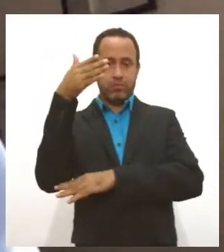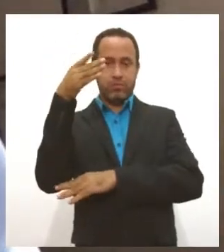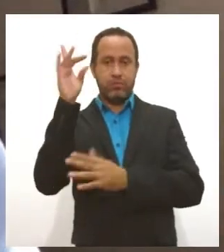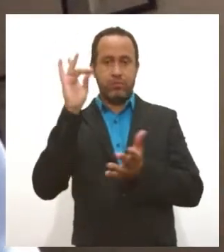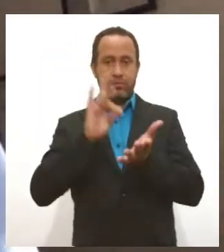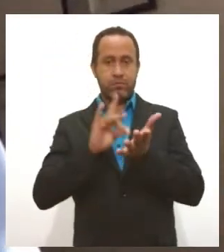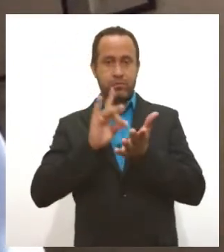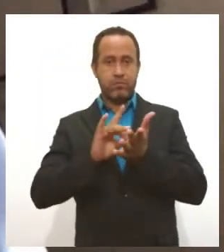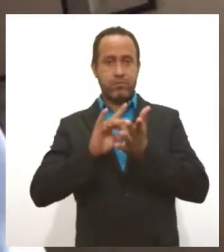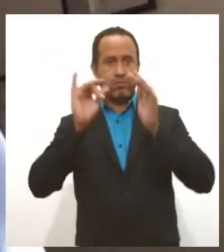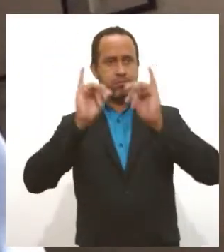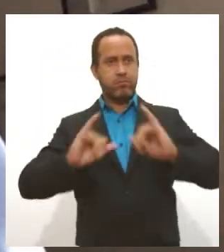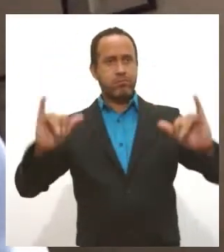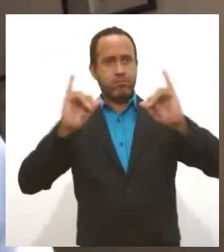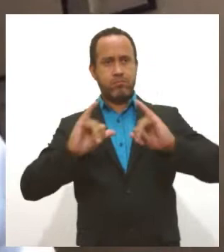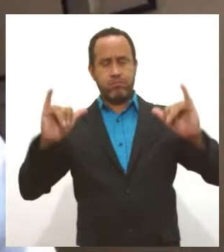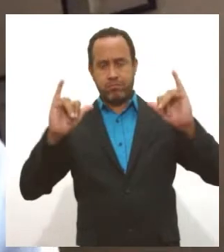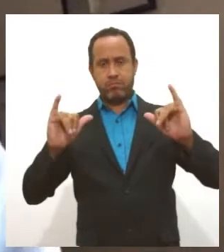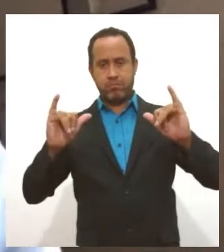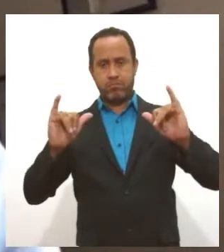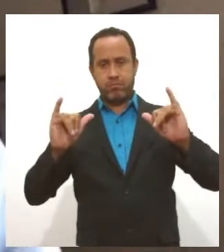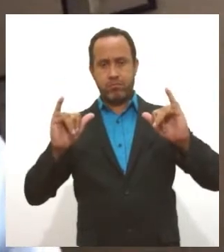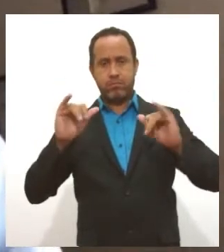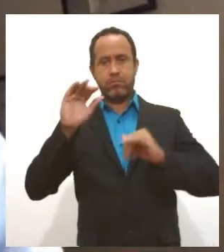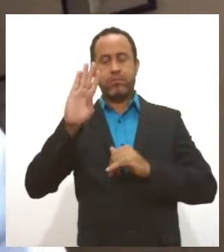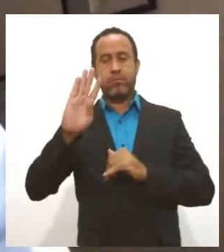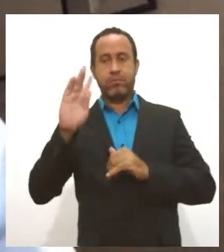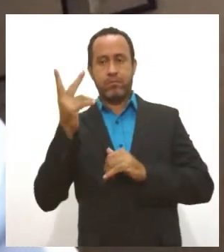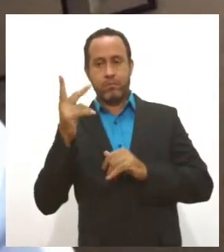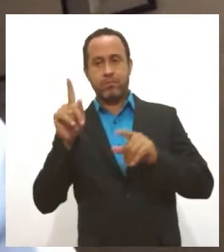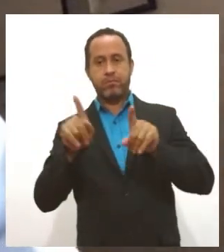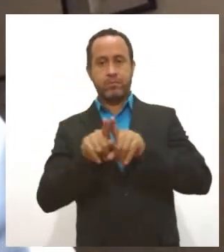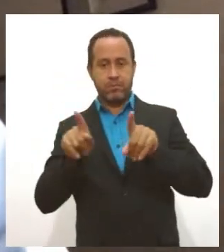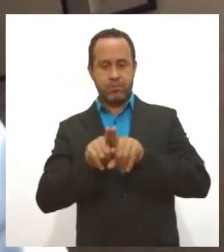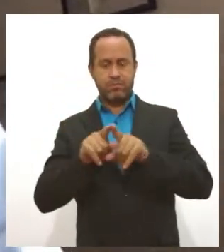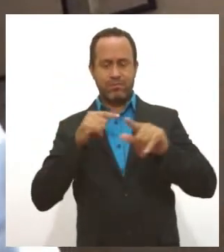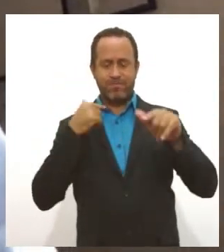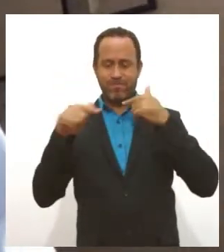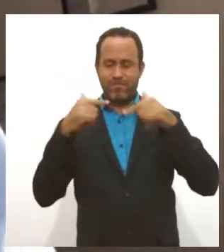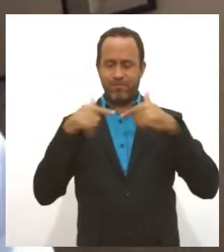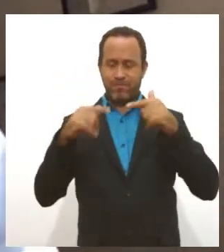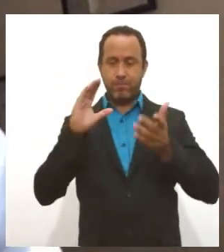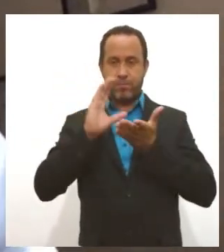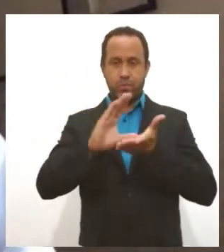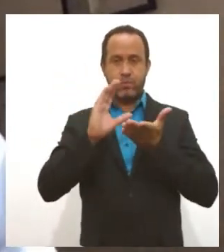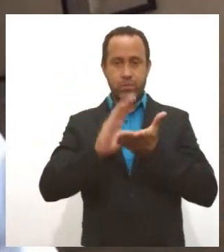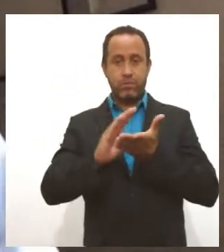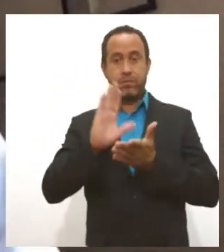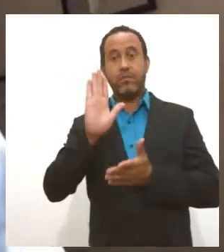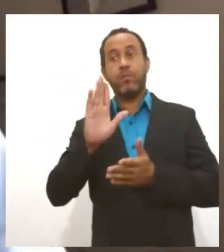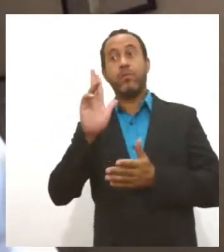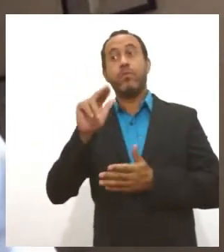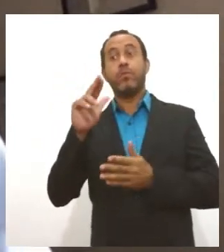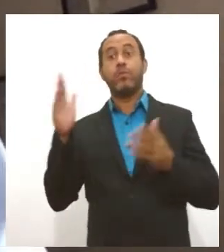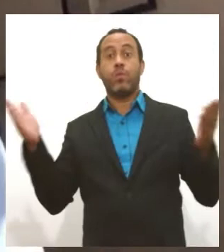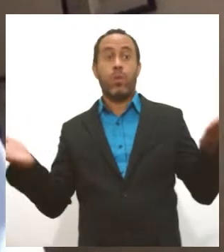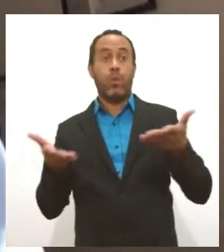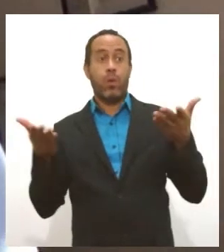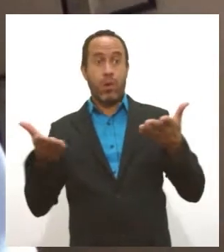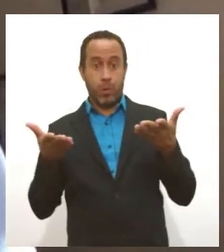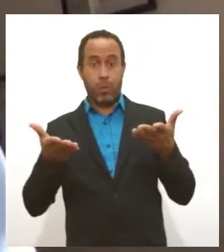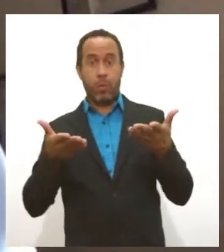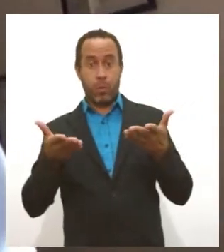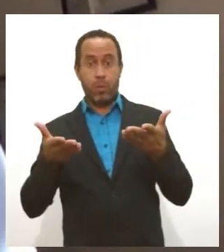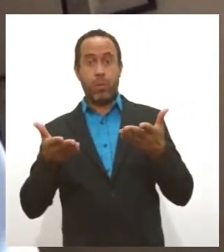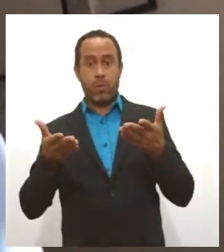nas prateleiras com força. A BH, ela vinha sempre trabalhando os seus investimentos, mas nunca com a força como a gente teve a